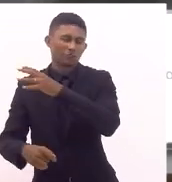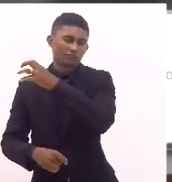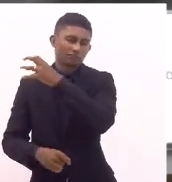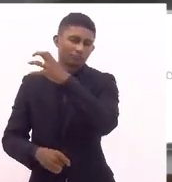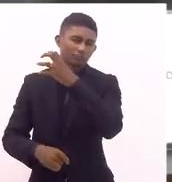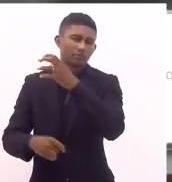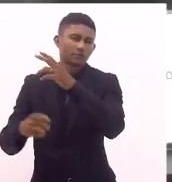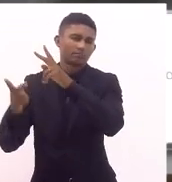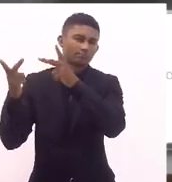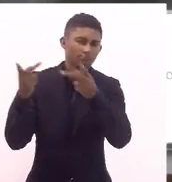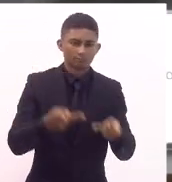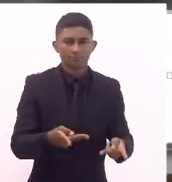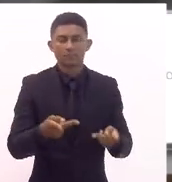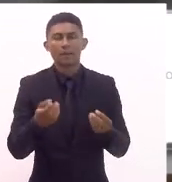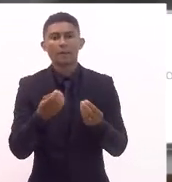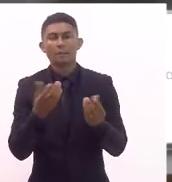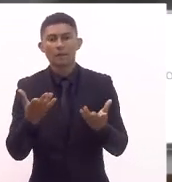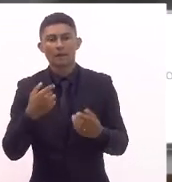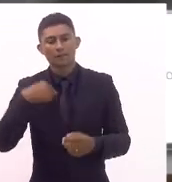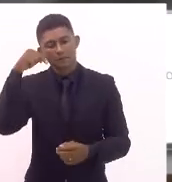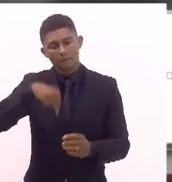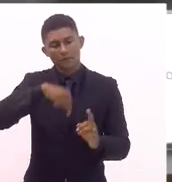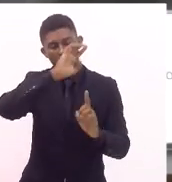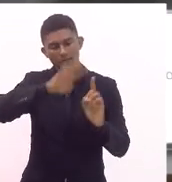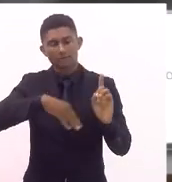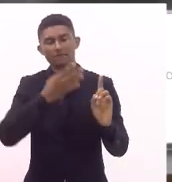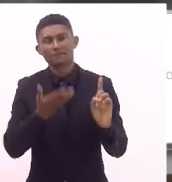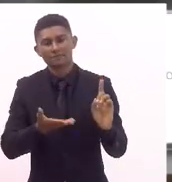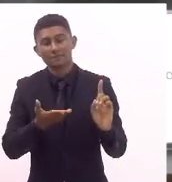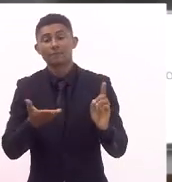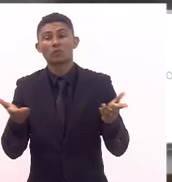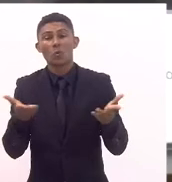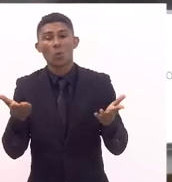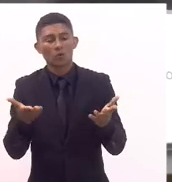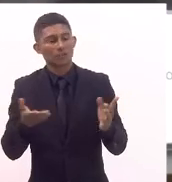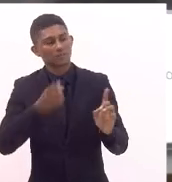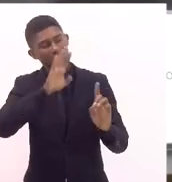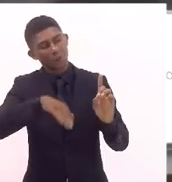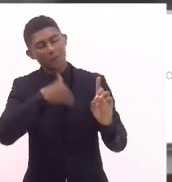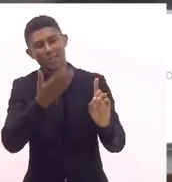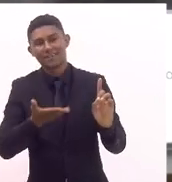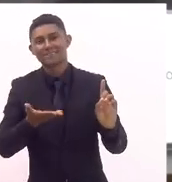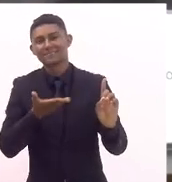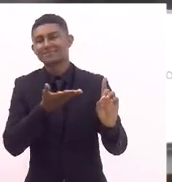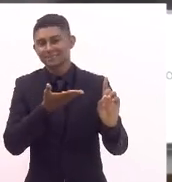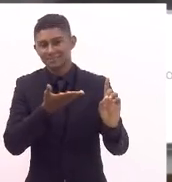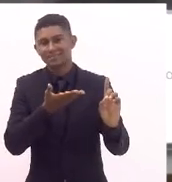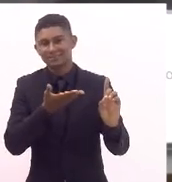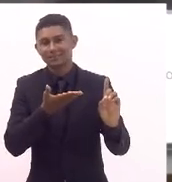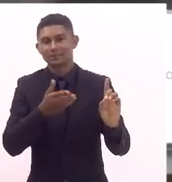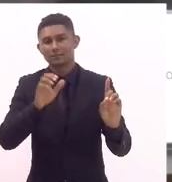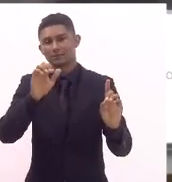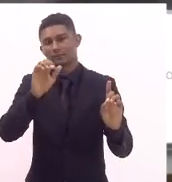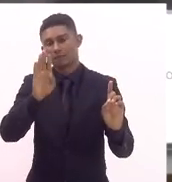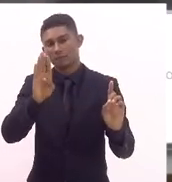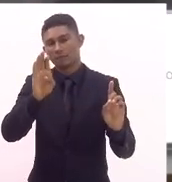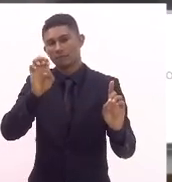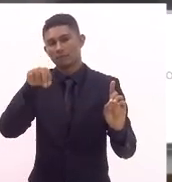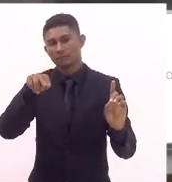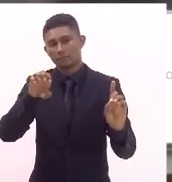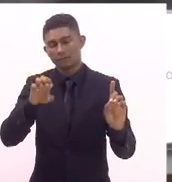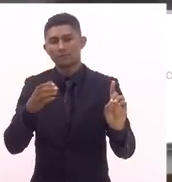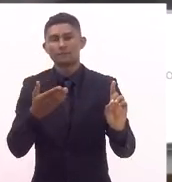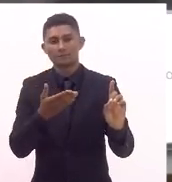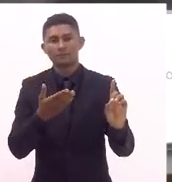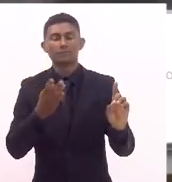falar não é só homenagem nessa linda homenagem André que você presta hoje Para nossa querida Bené Benedita